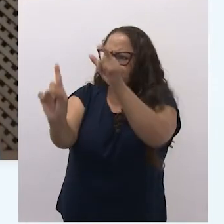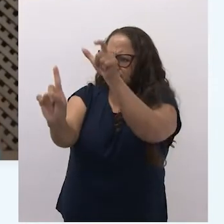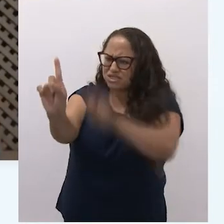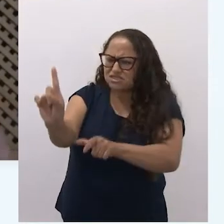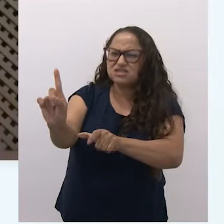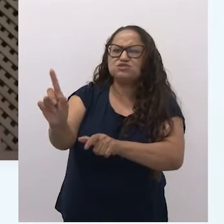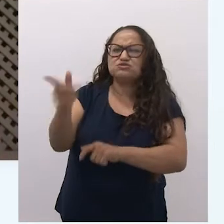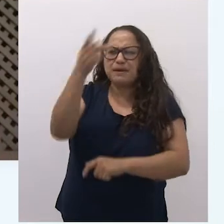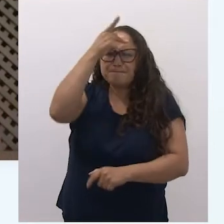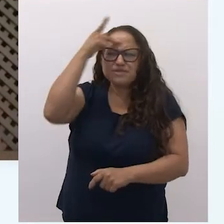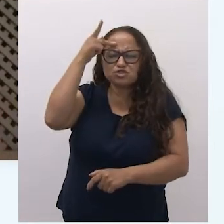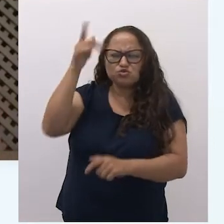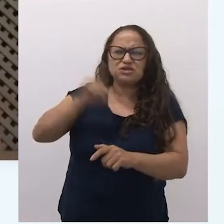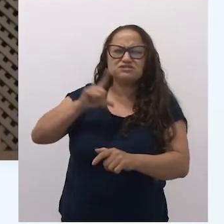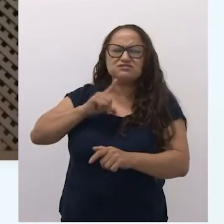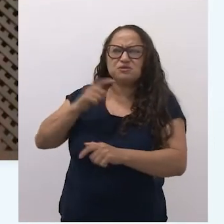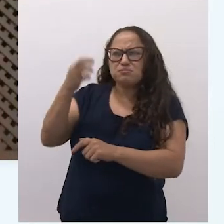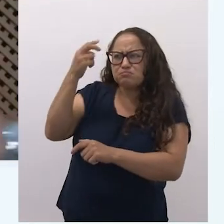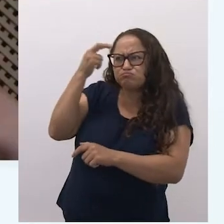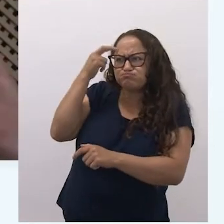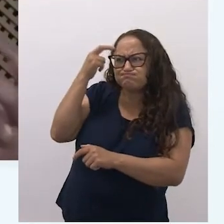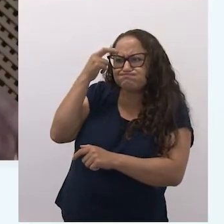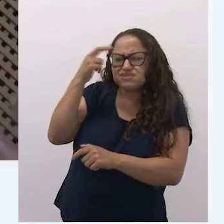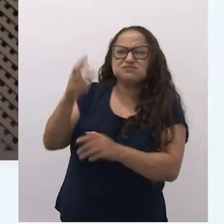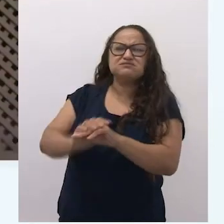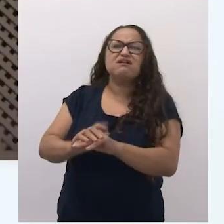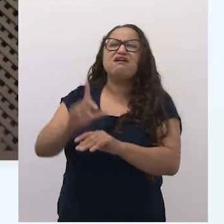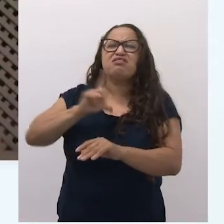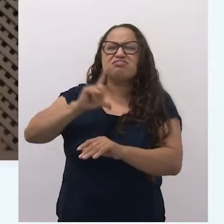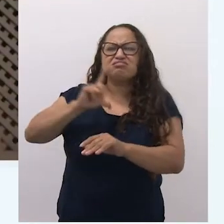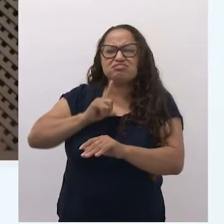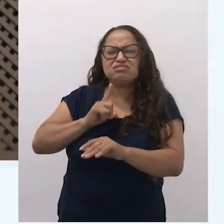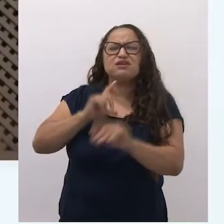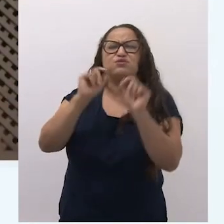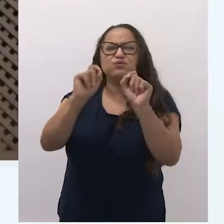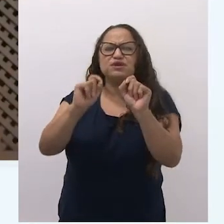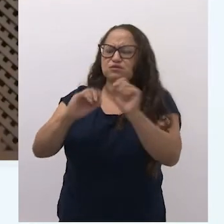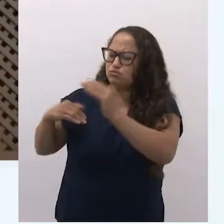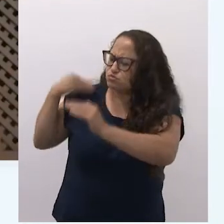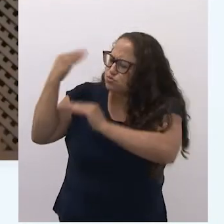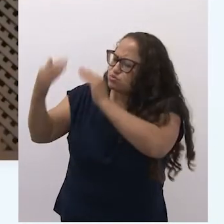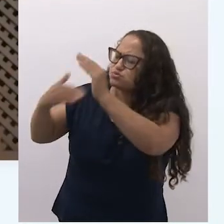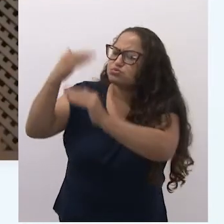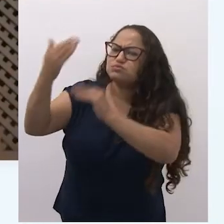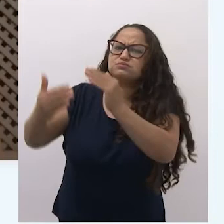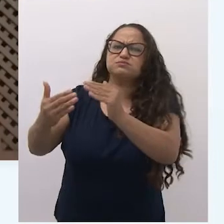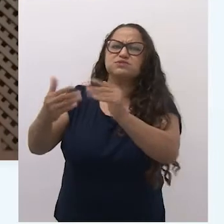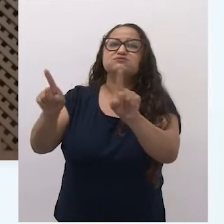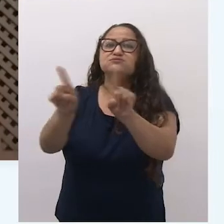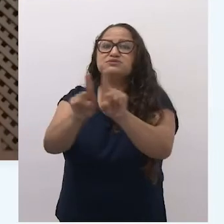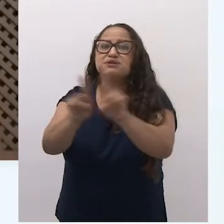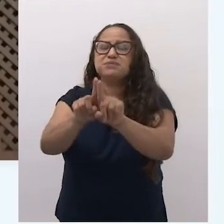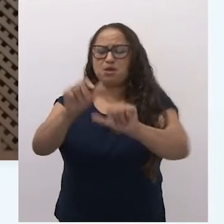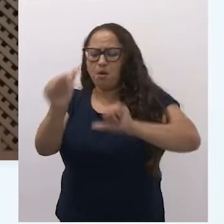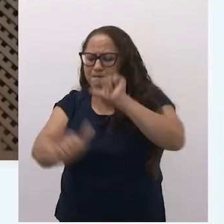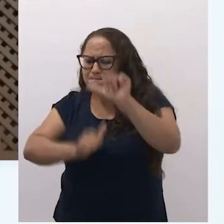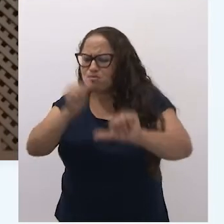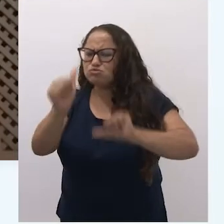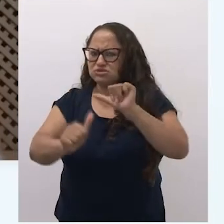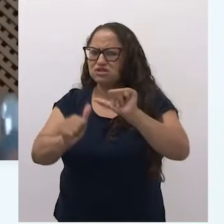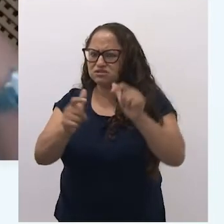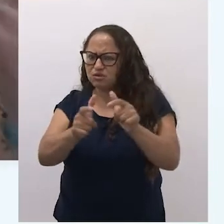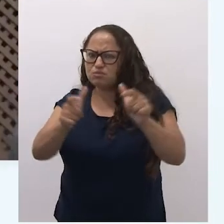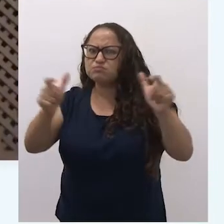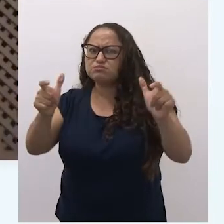cognição, nesse ser que tem emoções, nesse ser que tem todo um desenvolvimento, né? E existe uma mudança muito